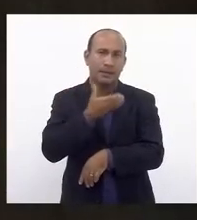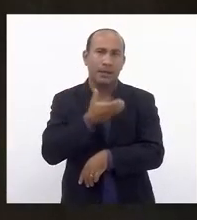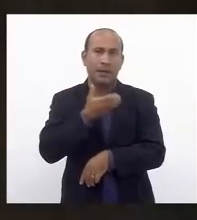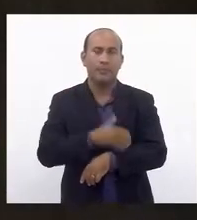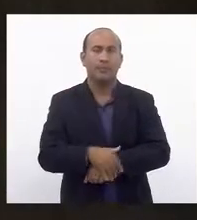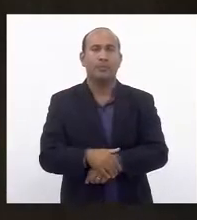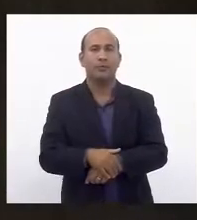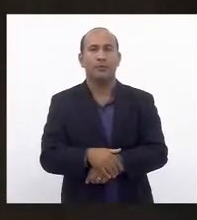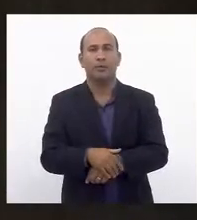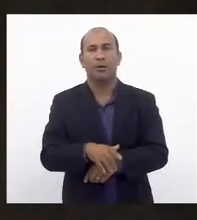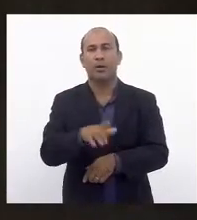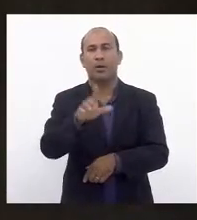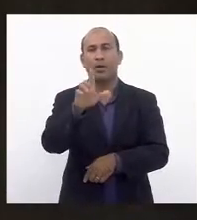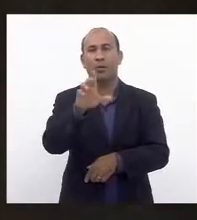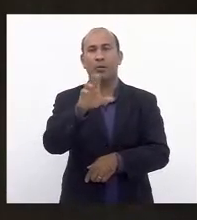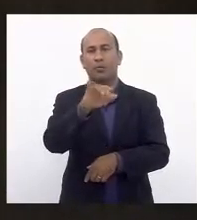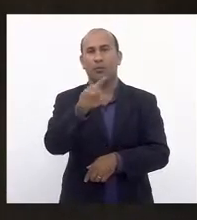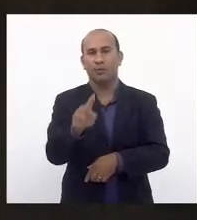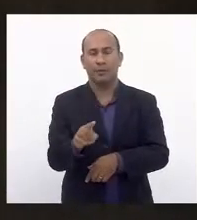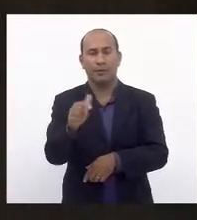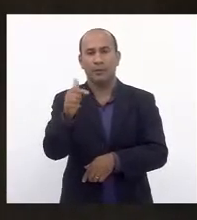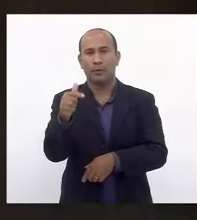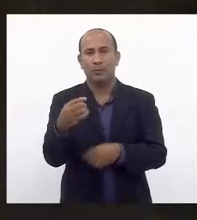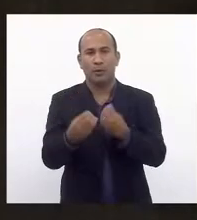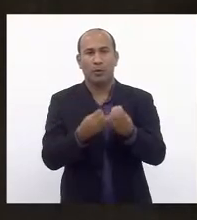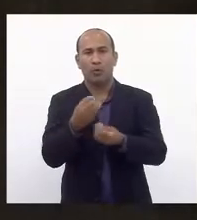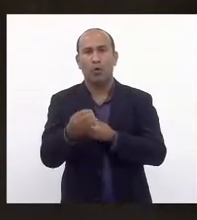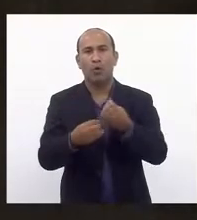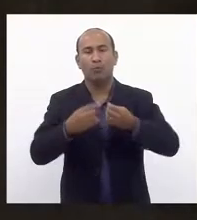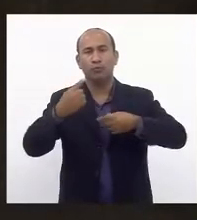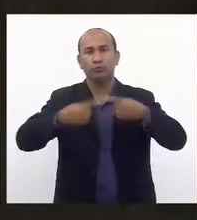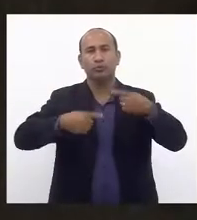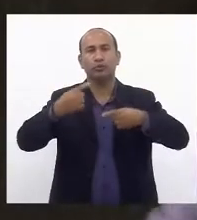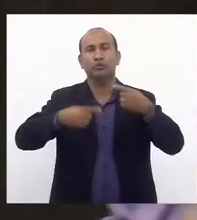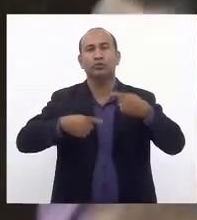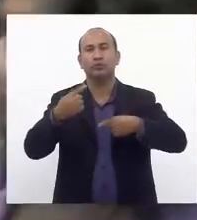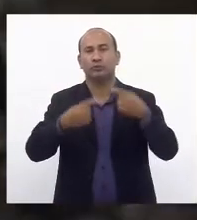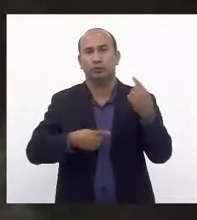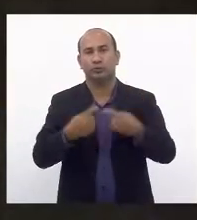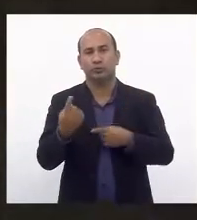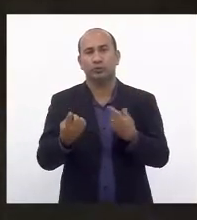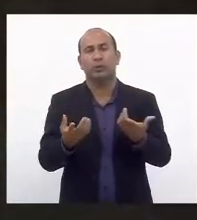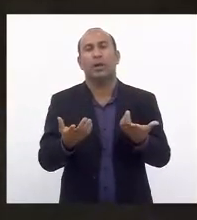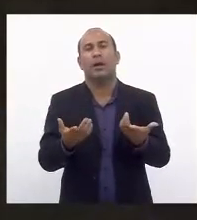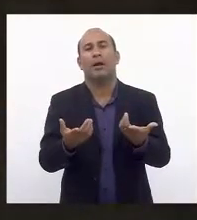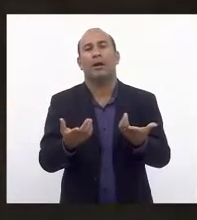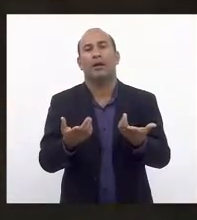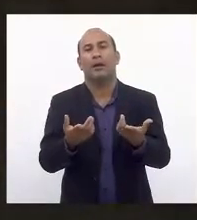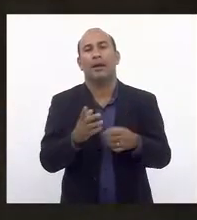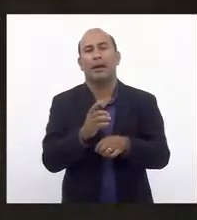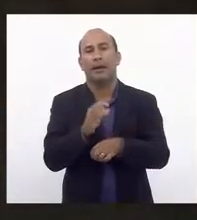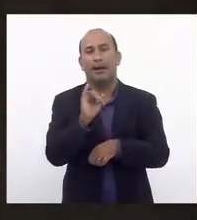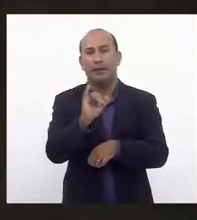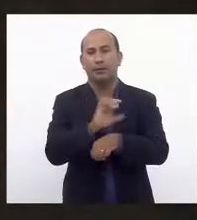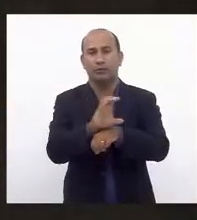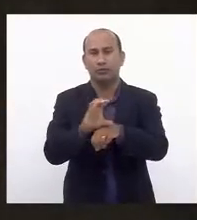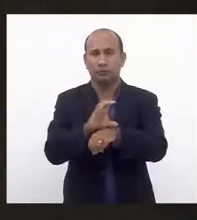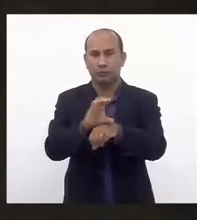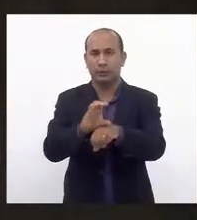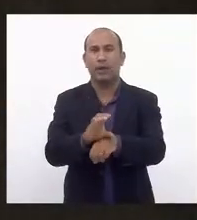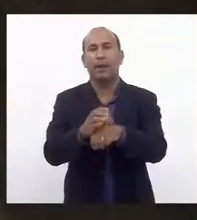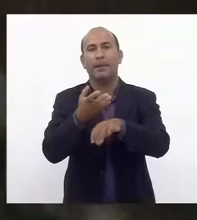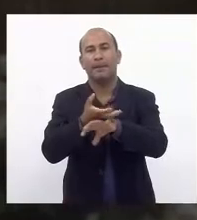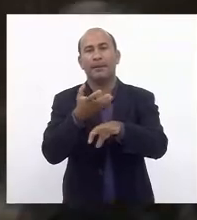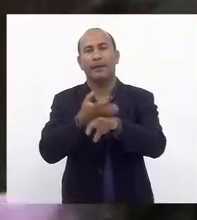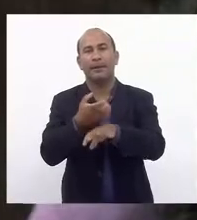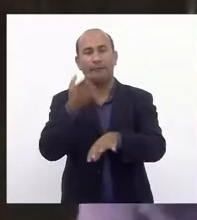Luiz Fux. Não há como discutir a inconstitucionalidade da matéria, visto que o projeto